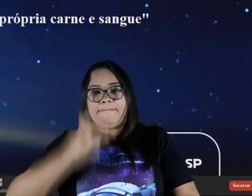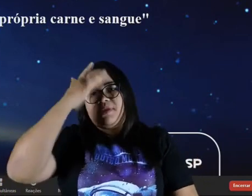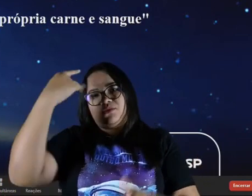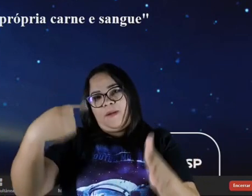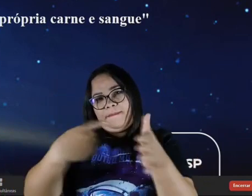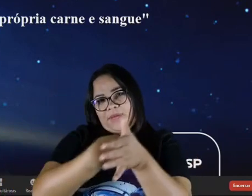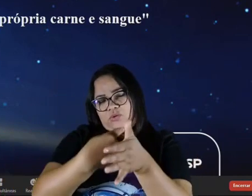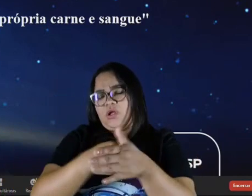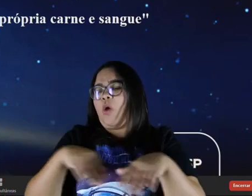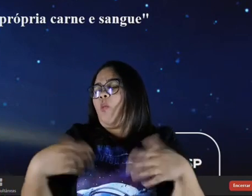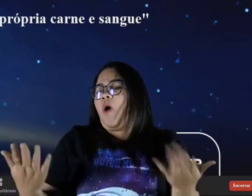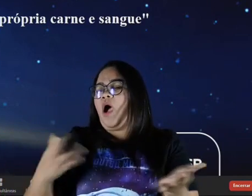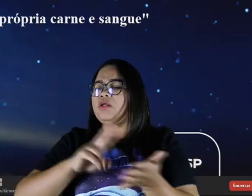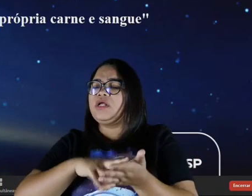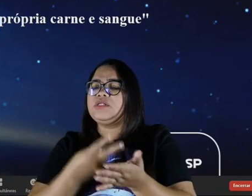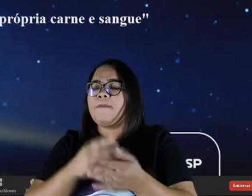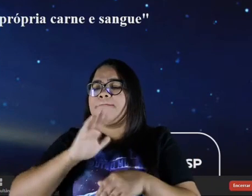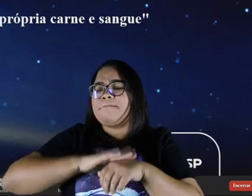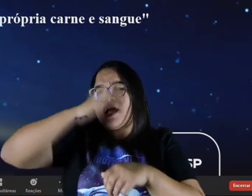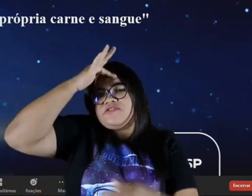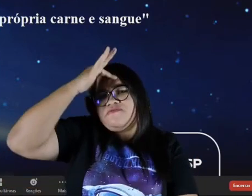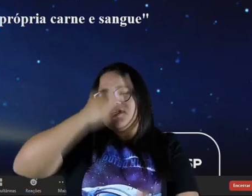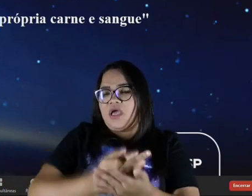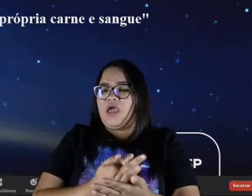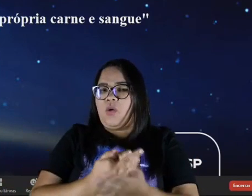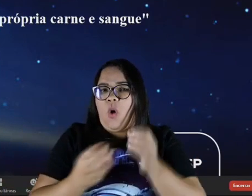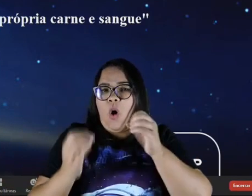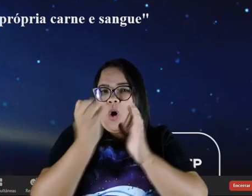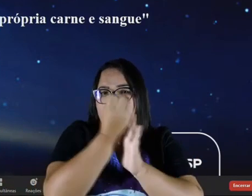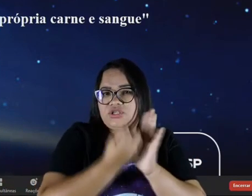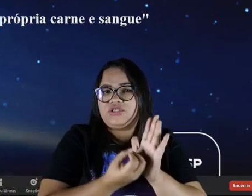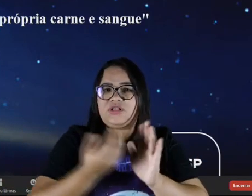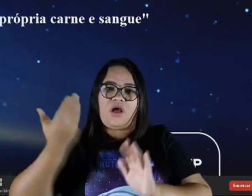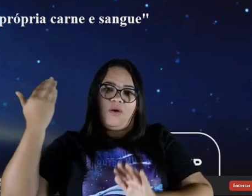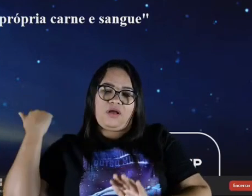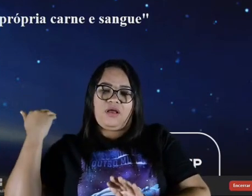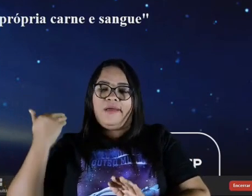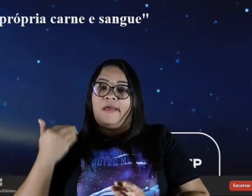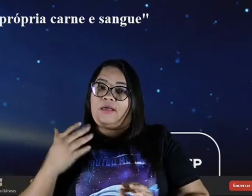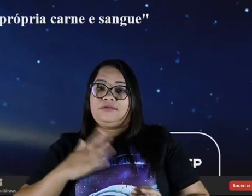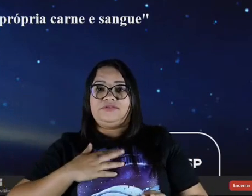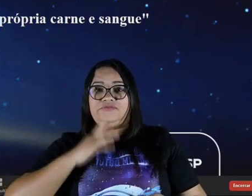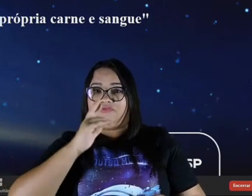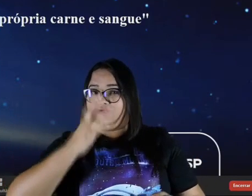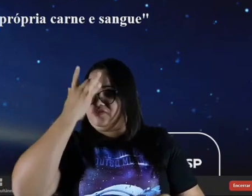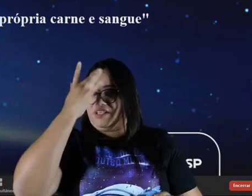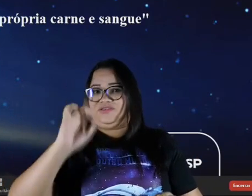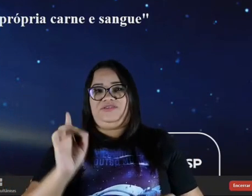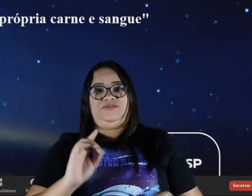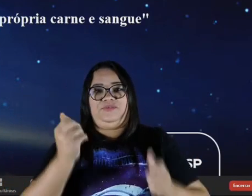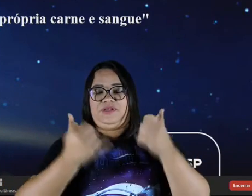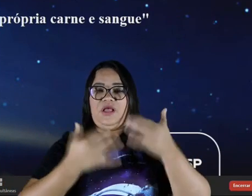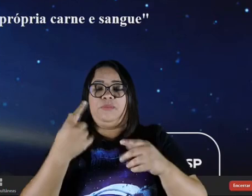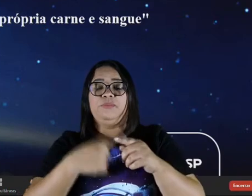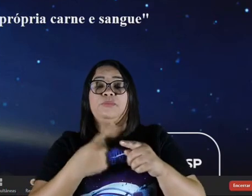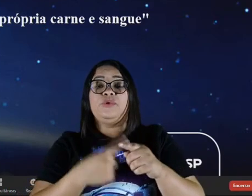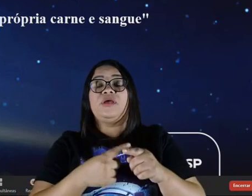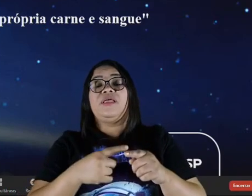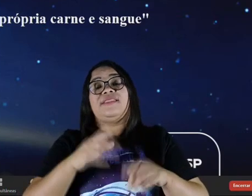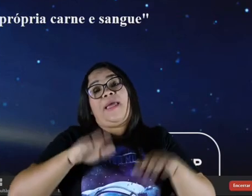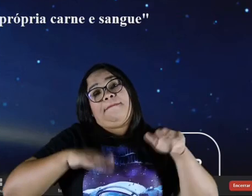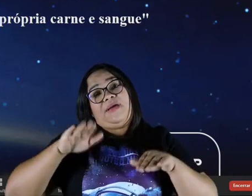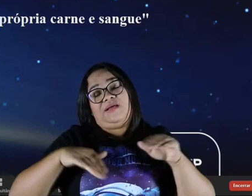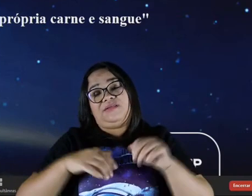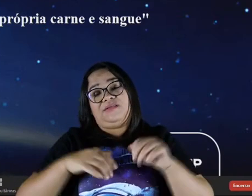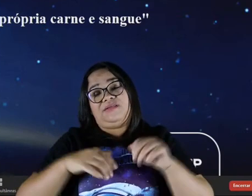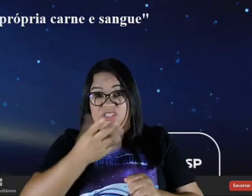mais fiel aos originais? Essa resposta não é tão simples de ser dada, justamente por esse exemplo que eu dei para vocês aqui. Depende. Se você